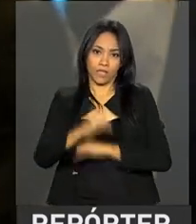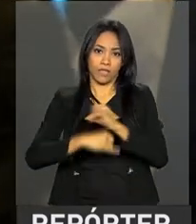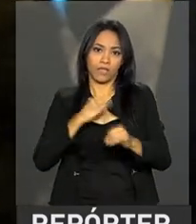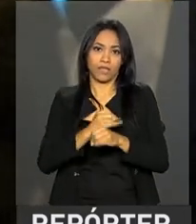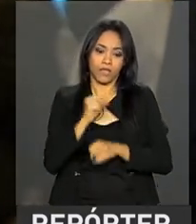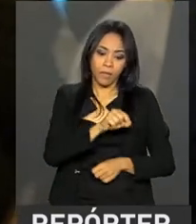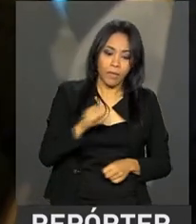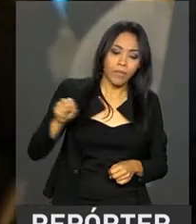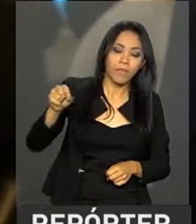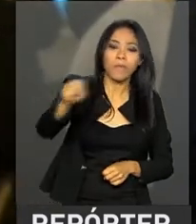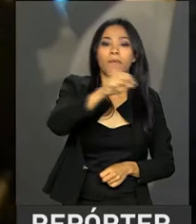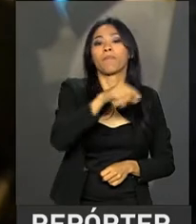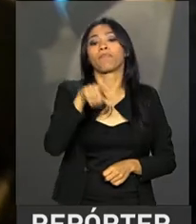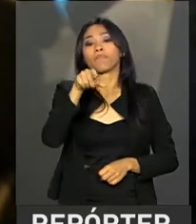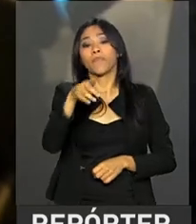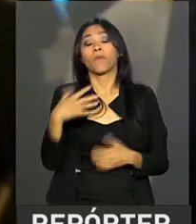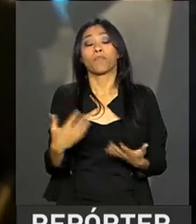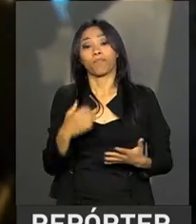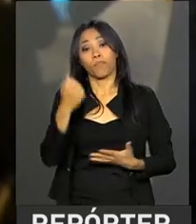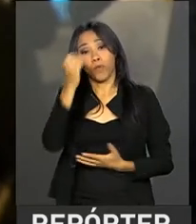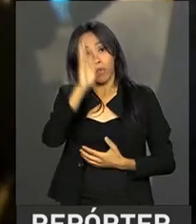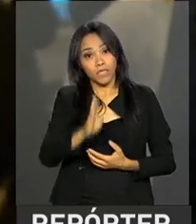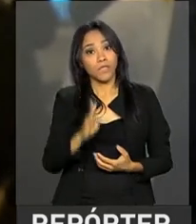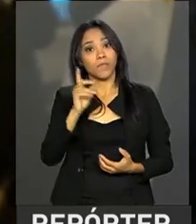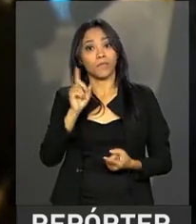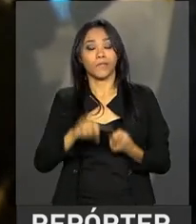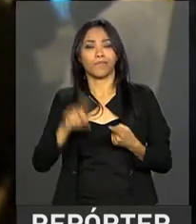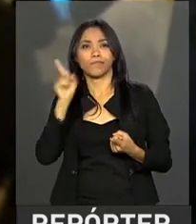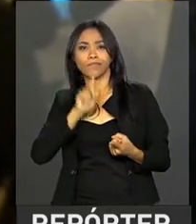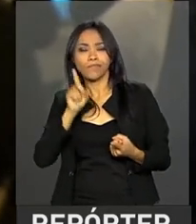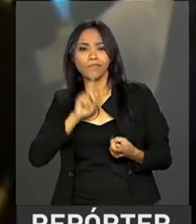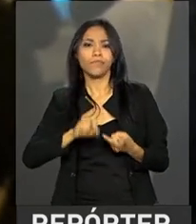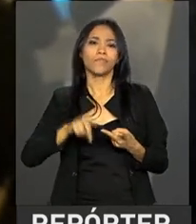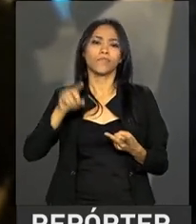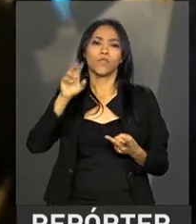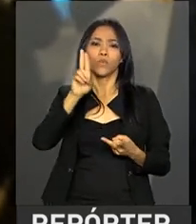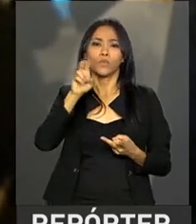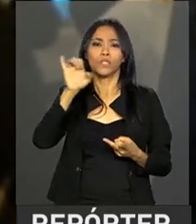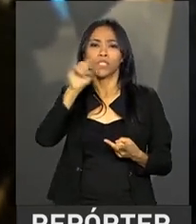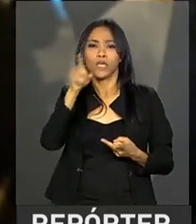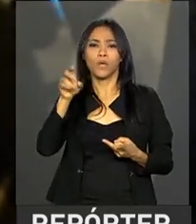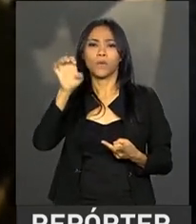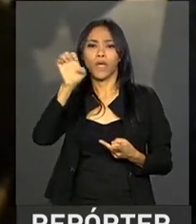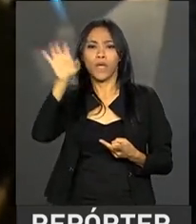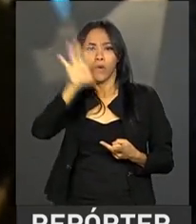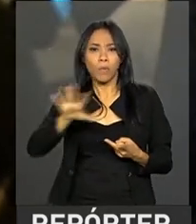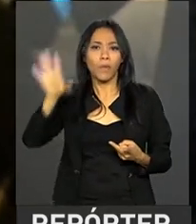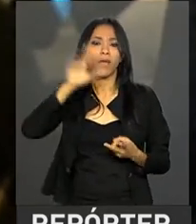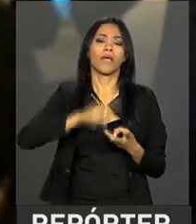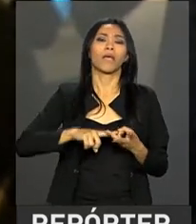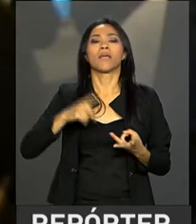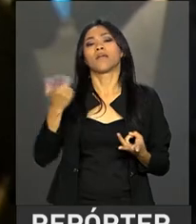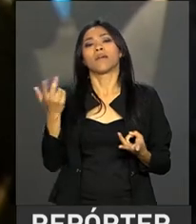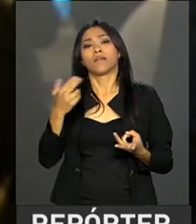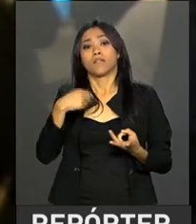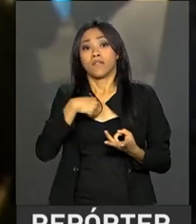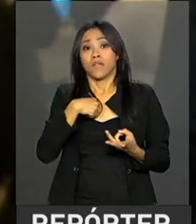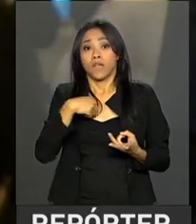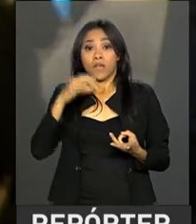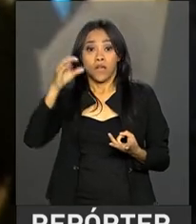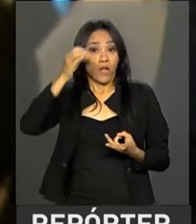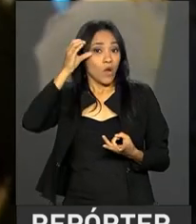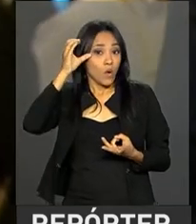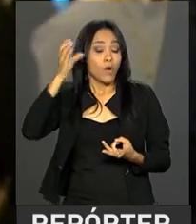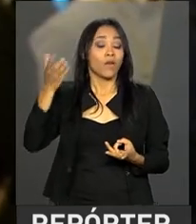seleto de países estados unidos união europeia japão coréia e china que está cuidando de desenvolver os padrões